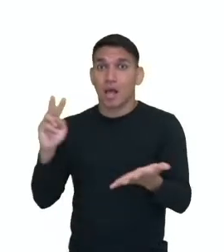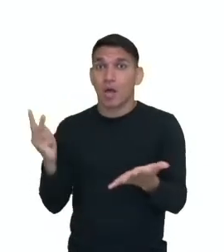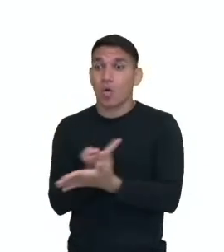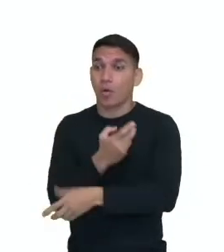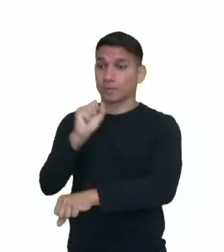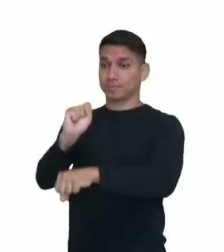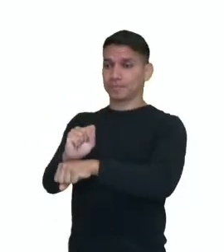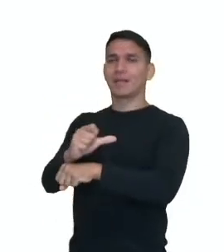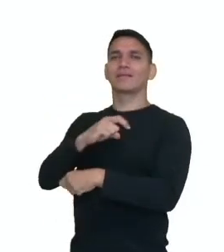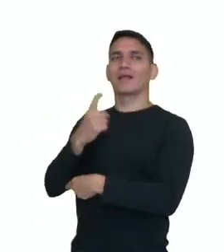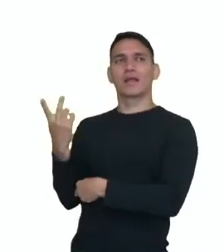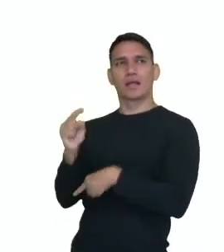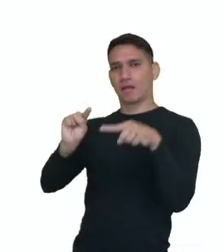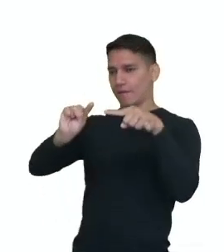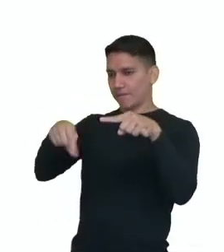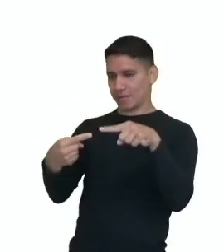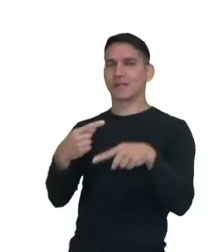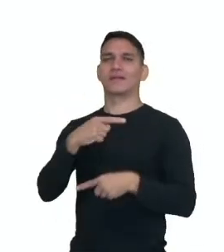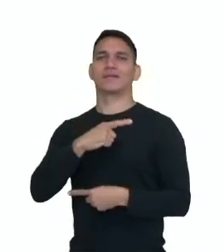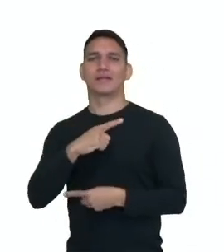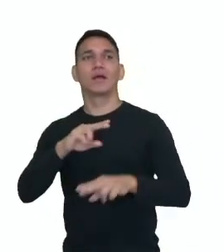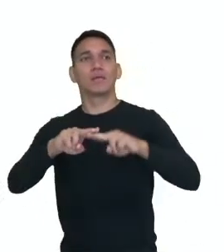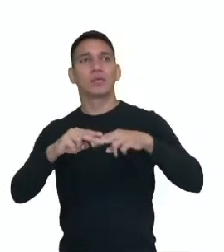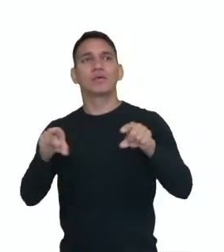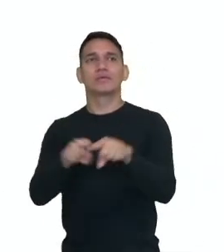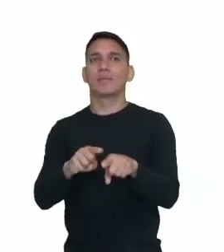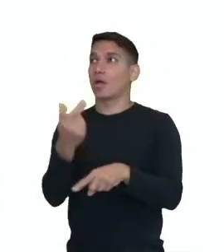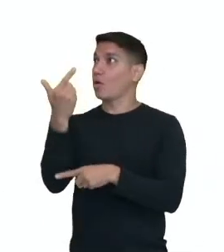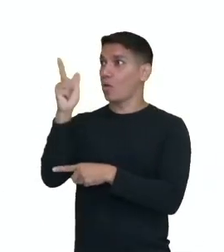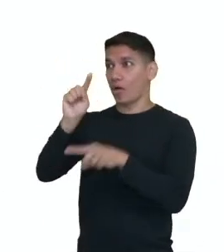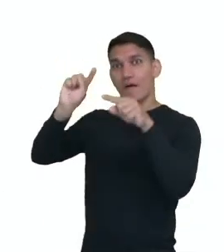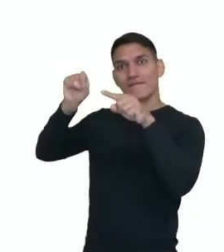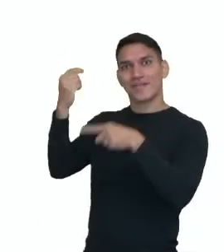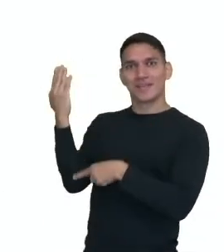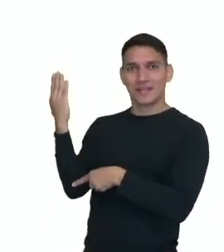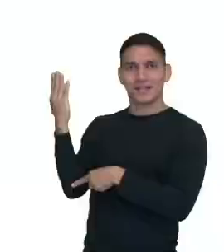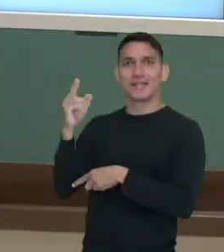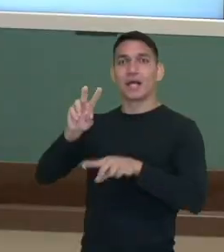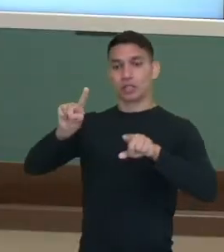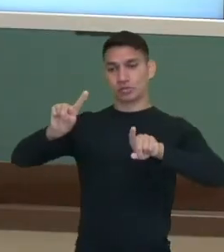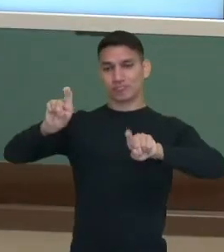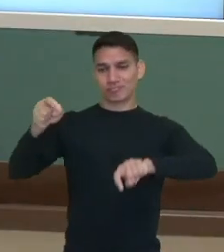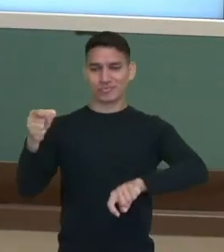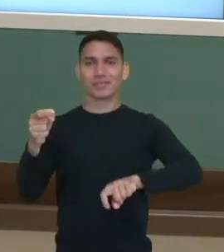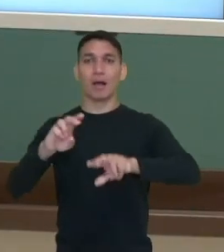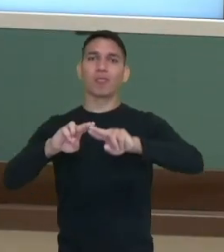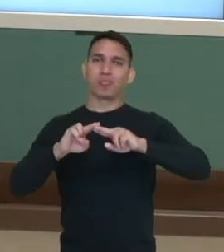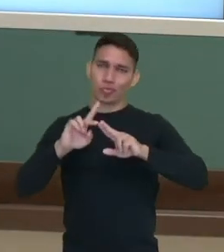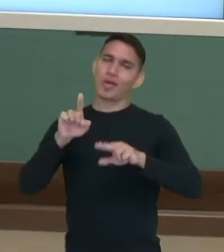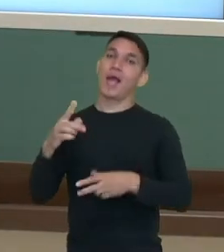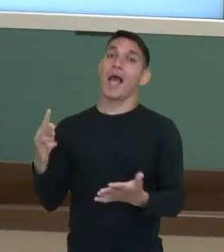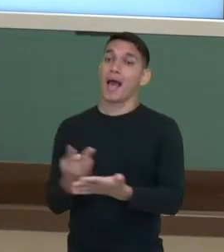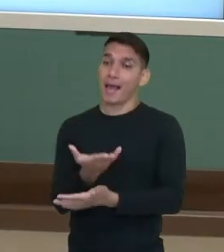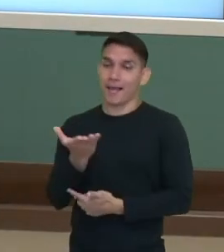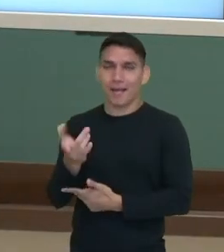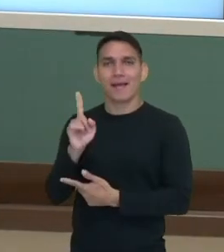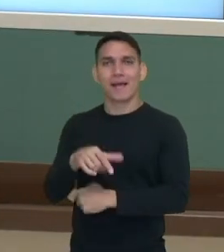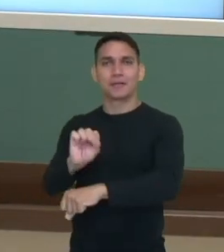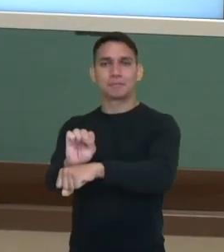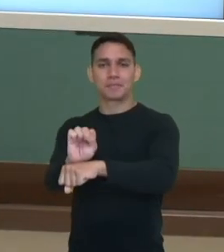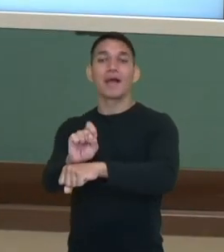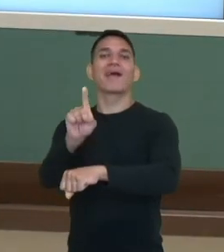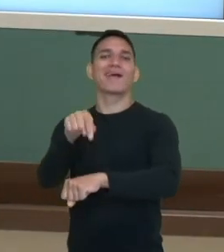temos pausa, temos uma vírgula e temos outra vírgula aqui. Então, duas pausas é a motivação da